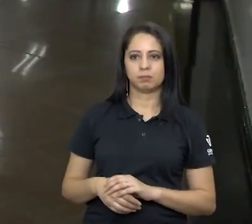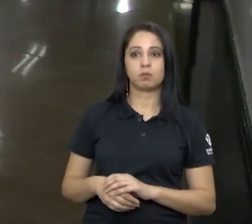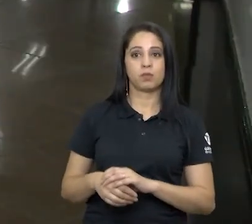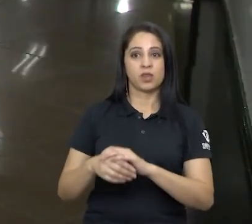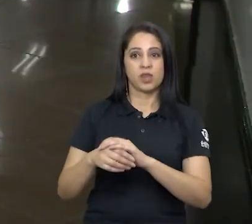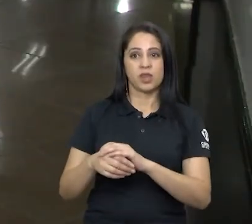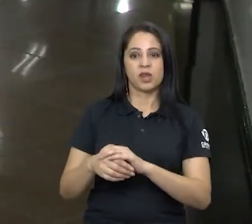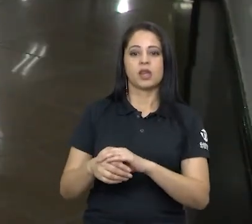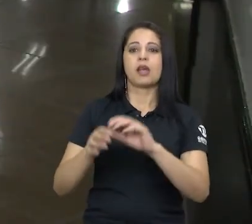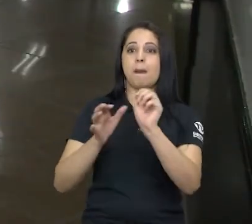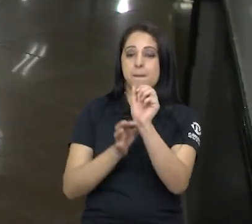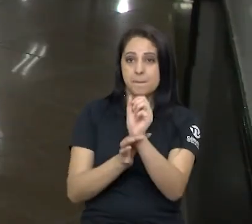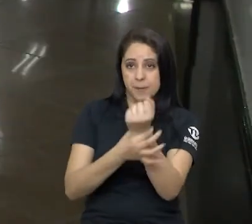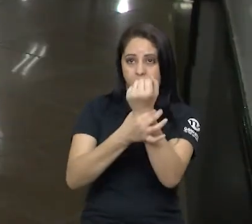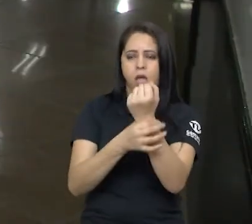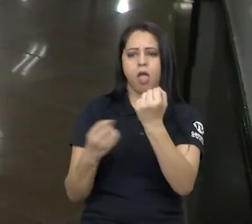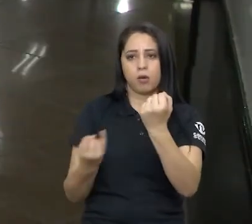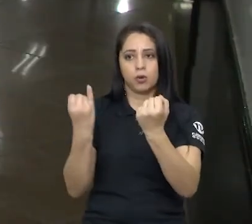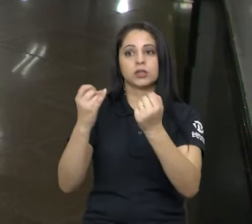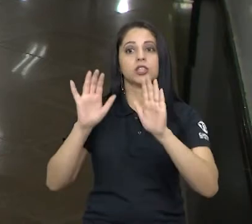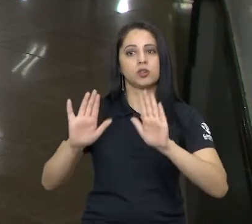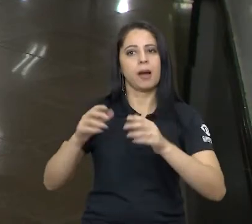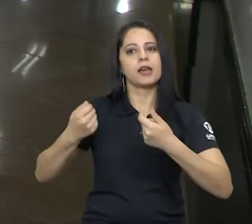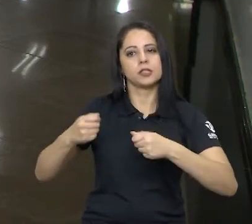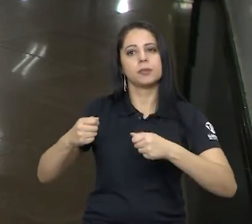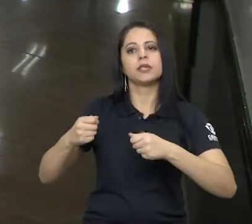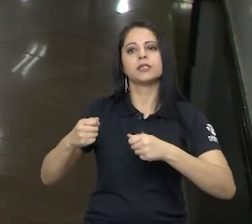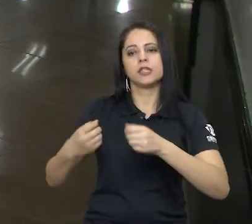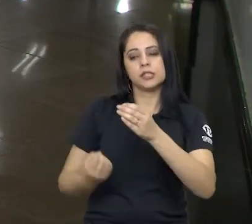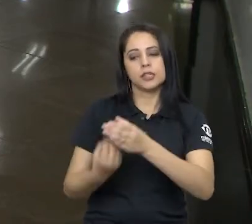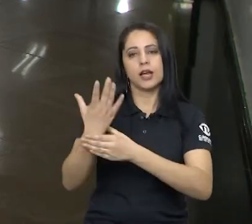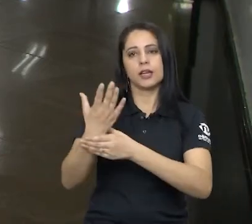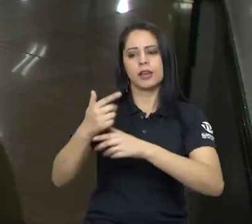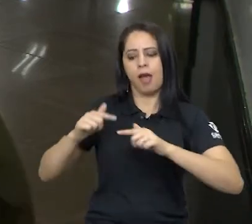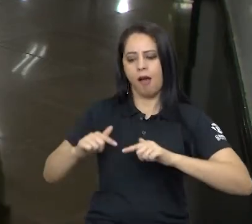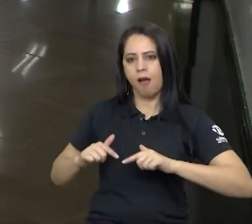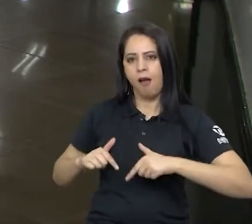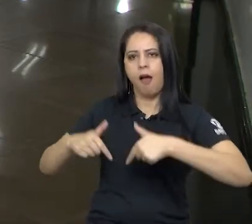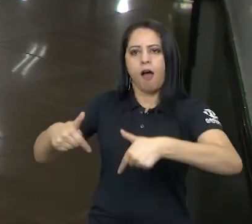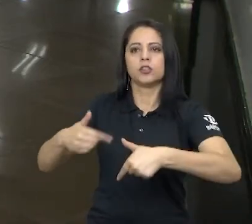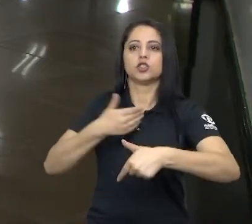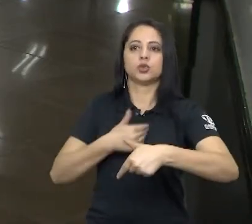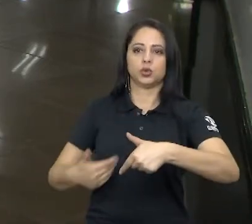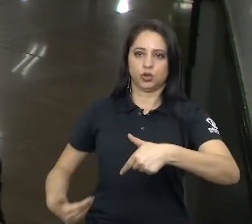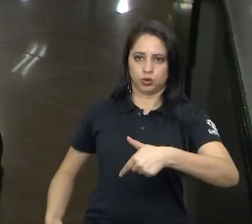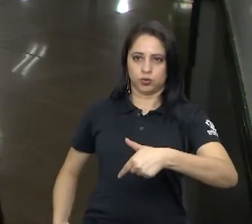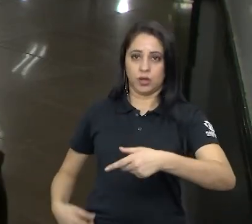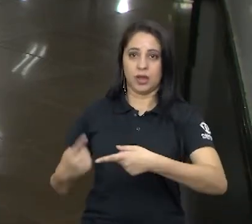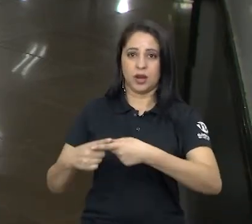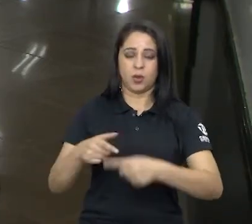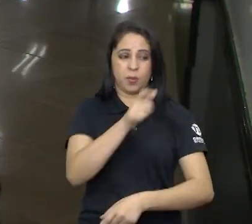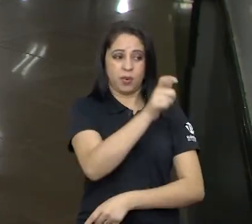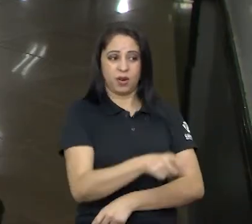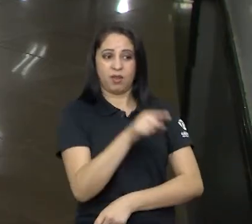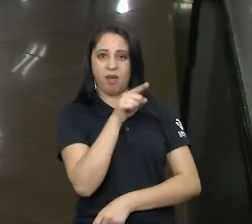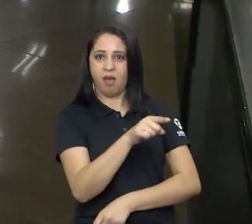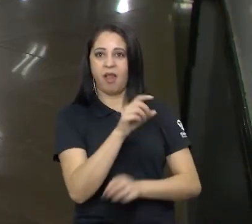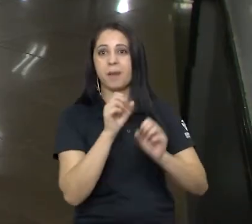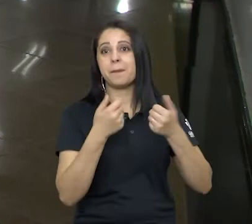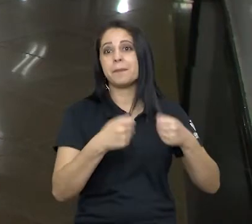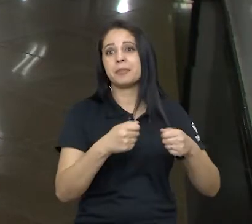fundamental construirmos políticas públicas, né? Principalmente com a lógica de que ela vai ter